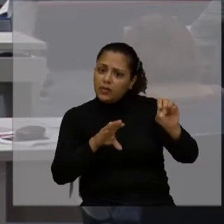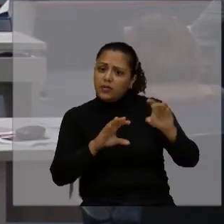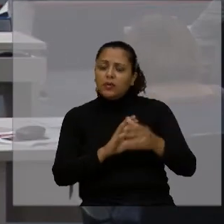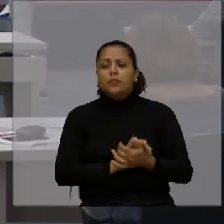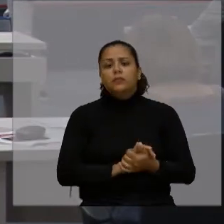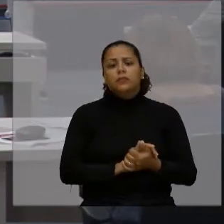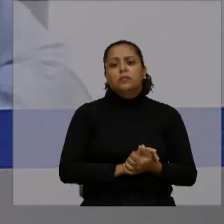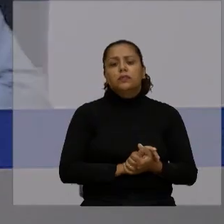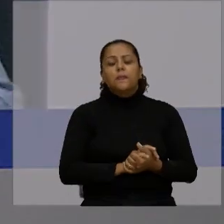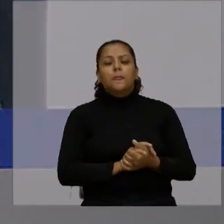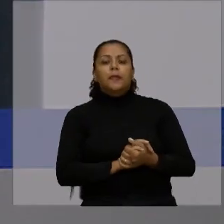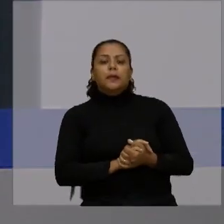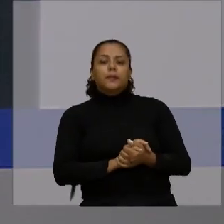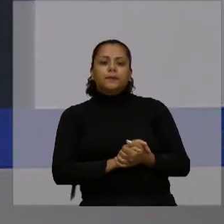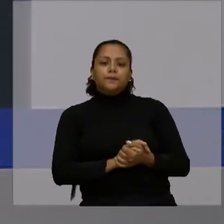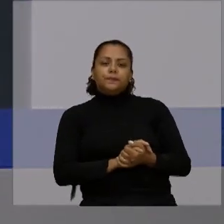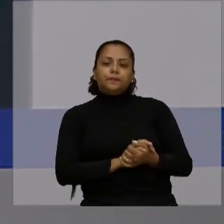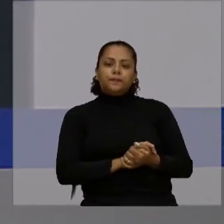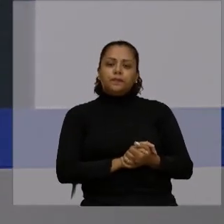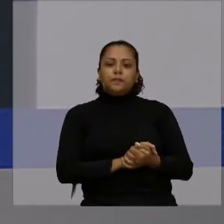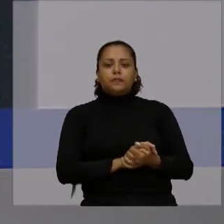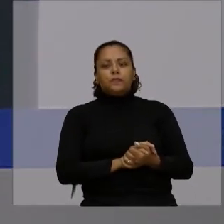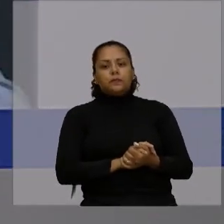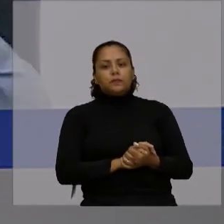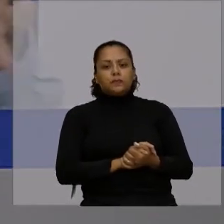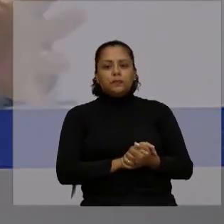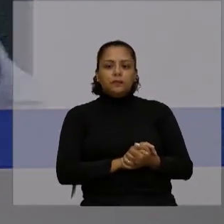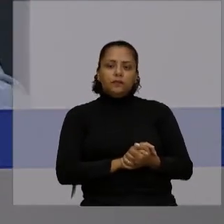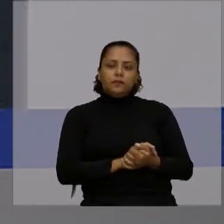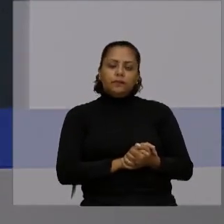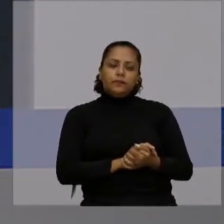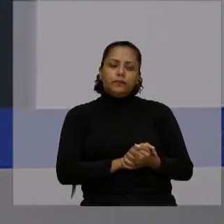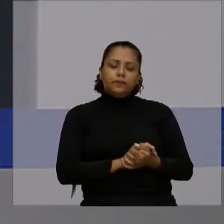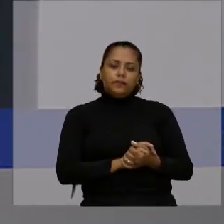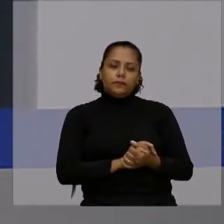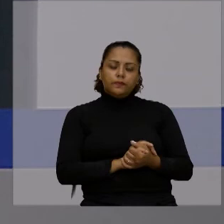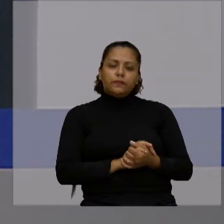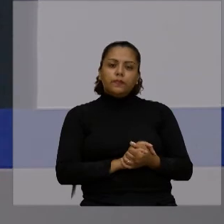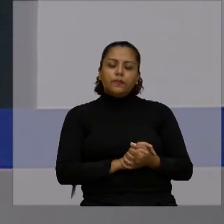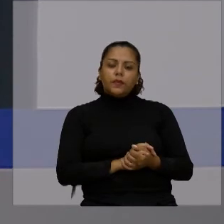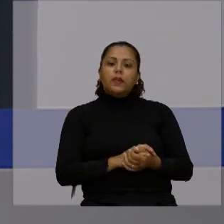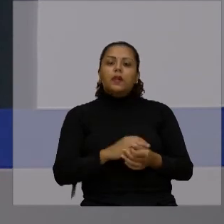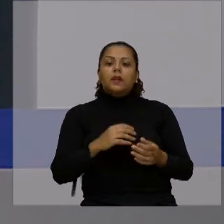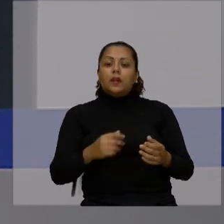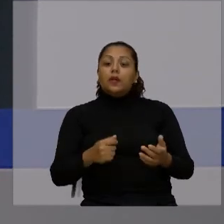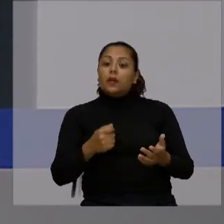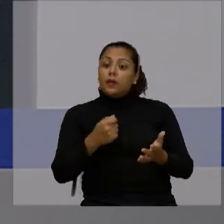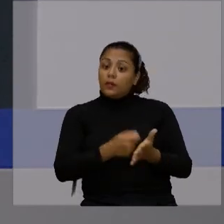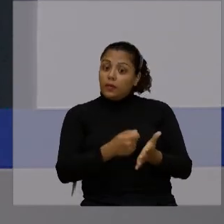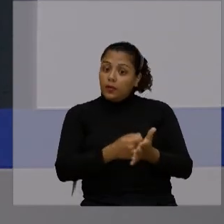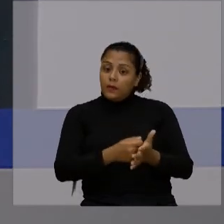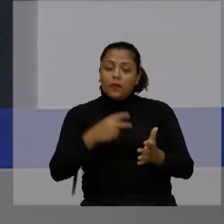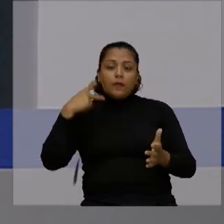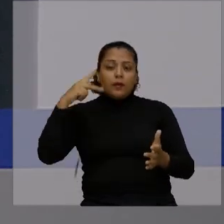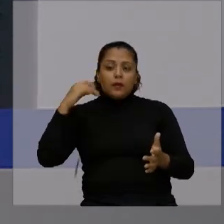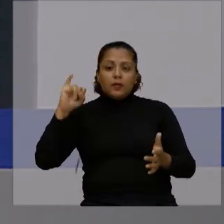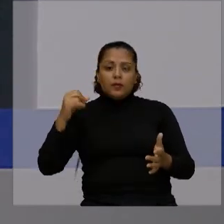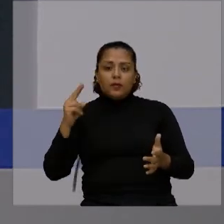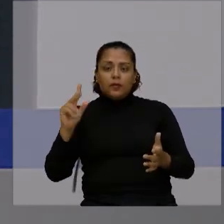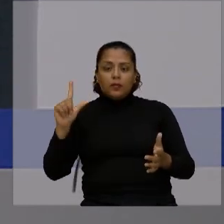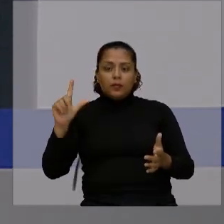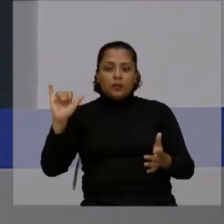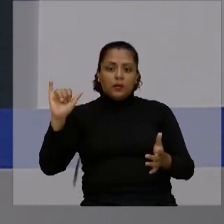Peço que registre, então, a fala da vereadora Juliana, pedindo a reformulação do campo de futebol, mas também